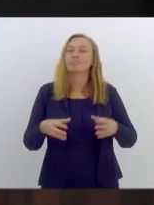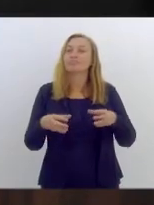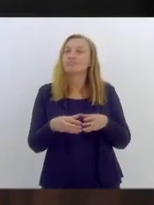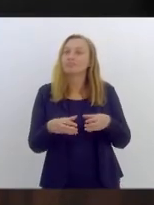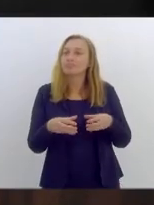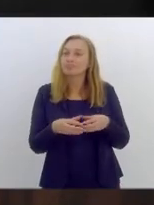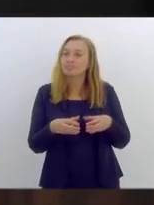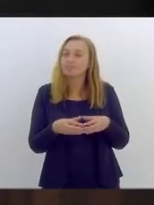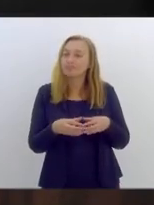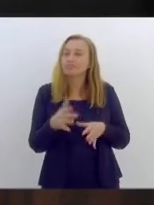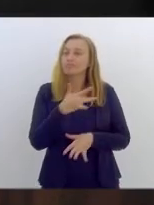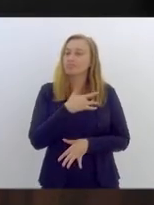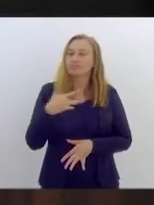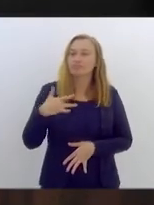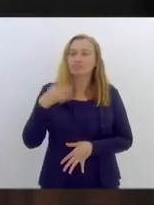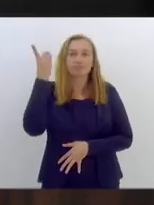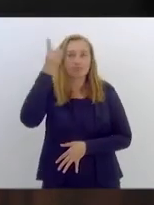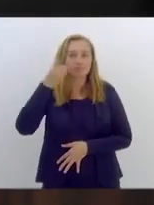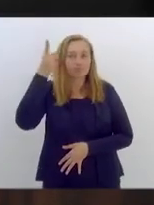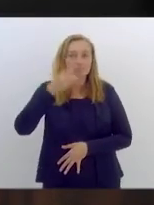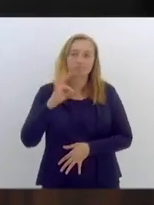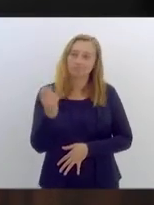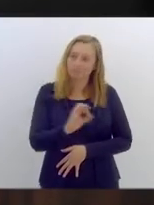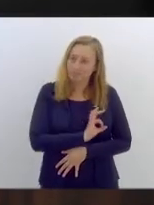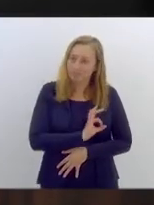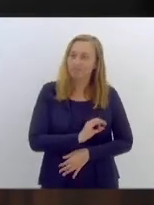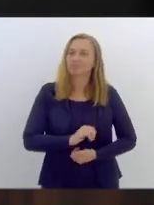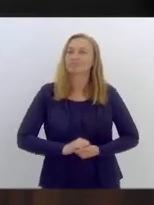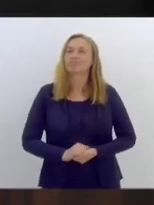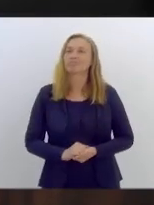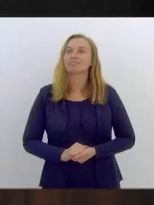Comissão de Saúde, deputada Marta Rocha.